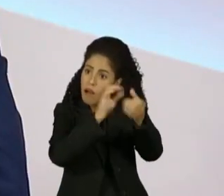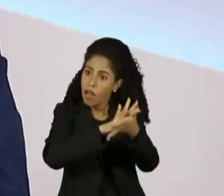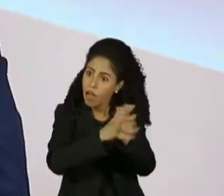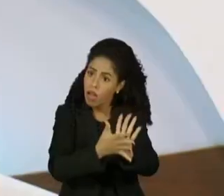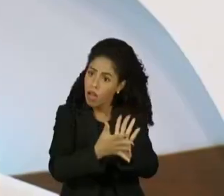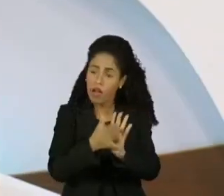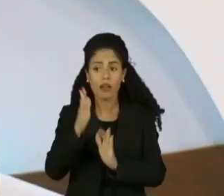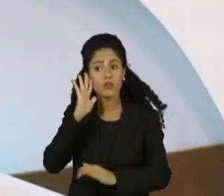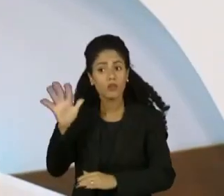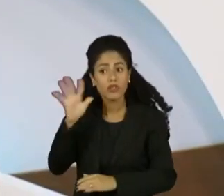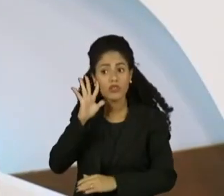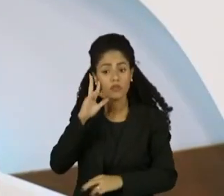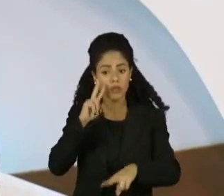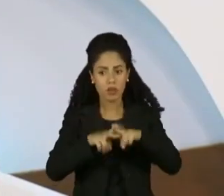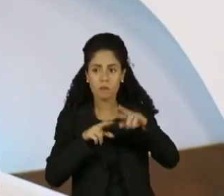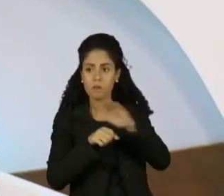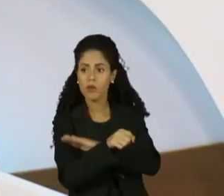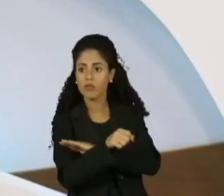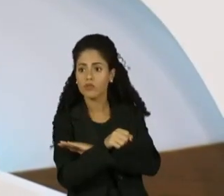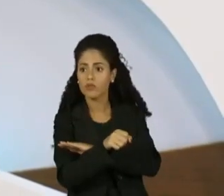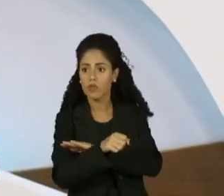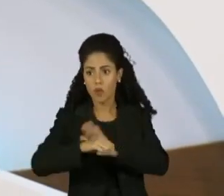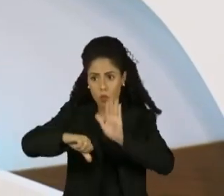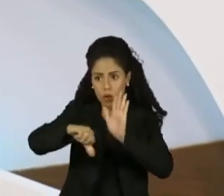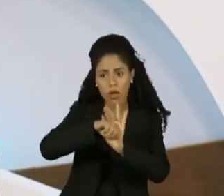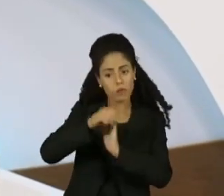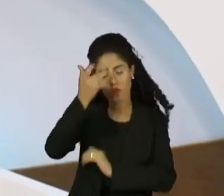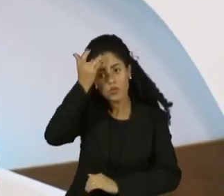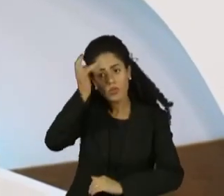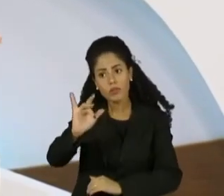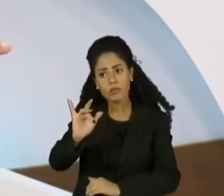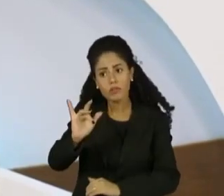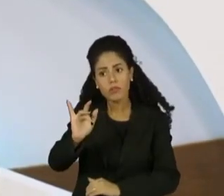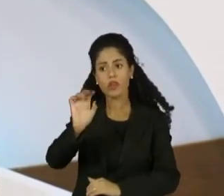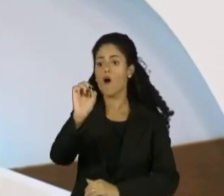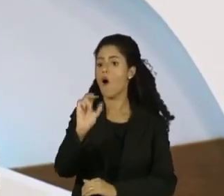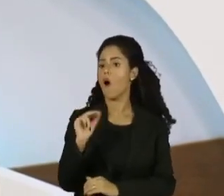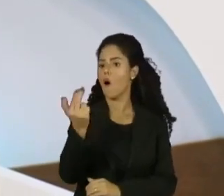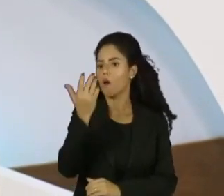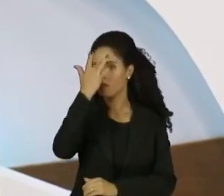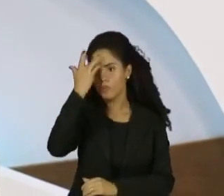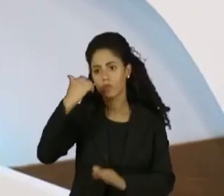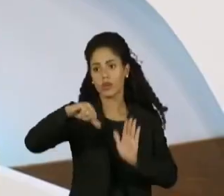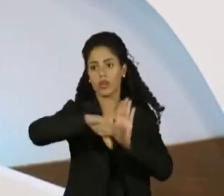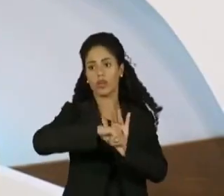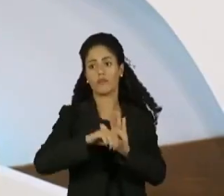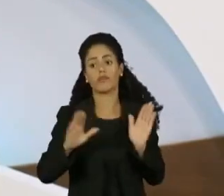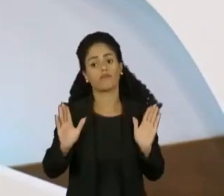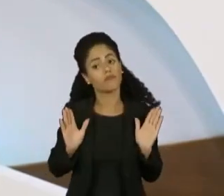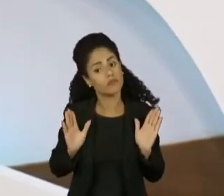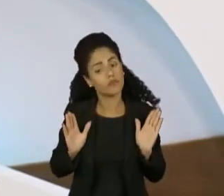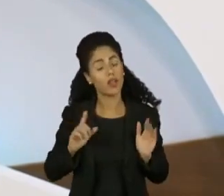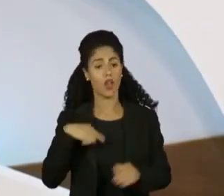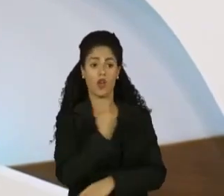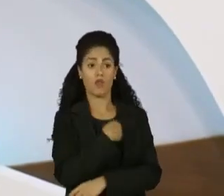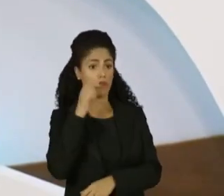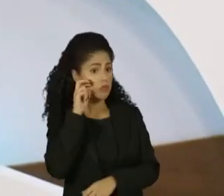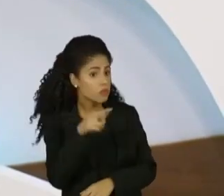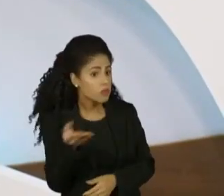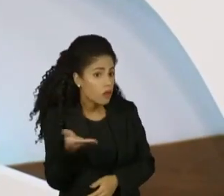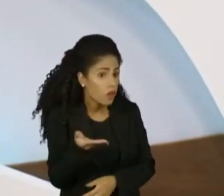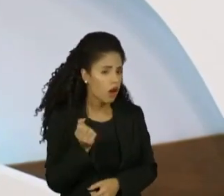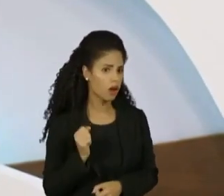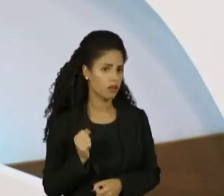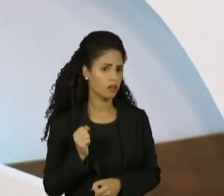que não imaginava que poderia estar incorrendo num crime, ou de alguém que deliberadamente comete um crime. Aliás, a gente está vendo essa relativização